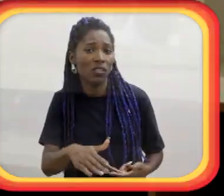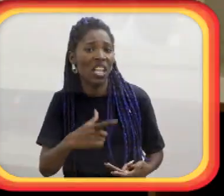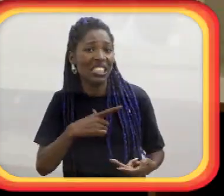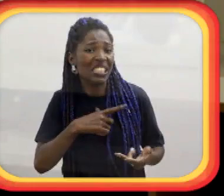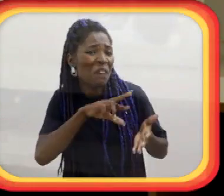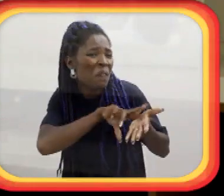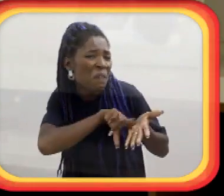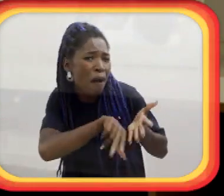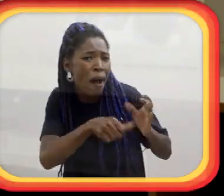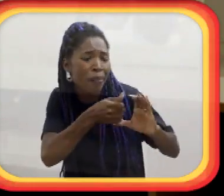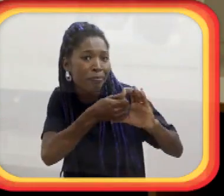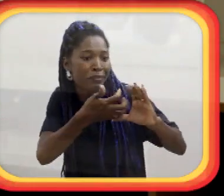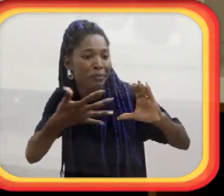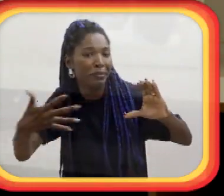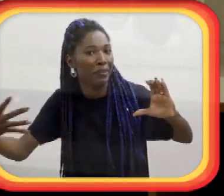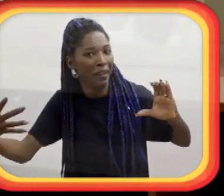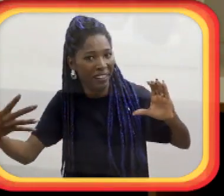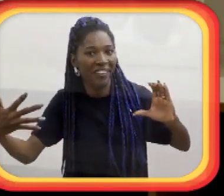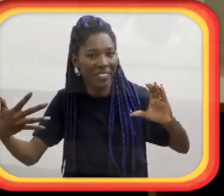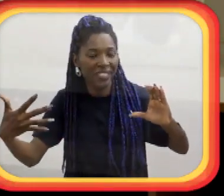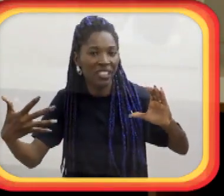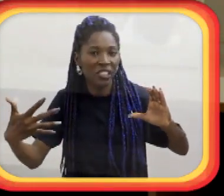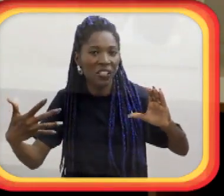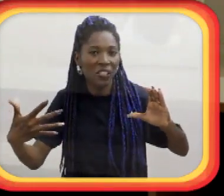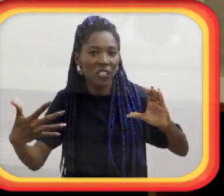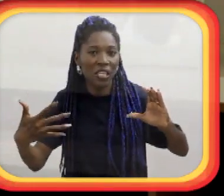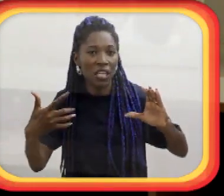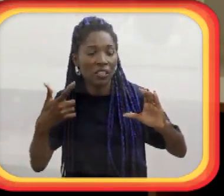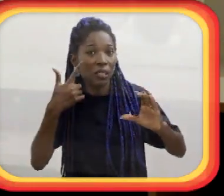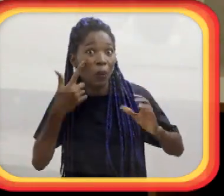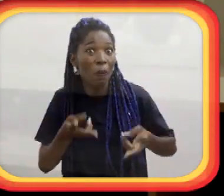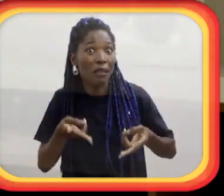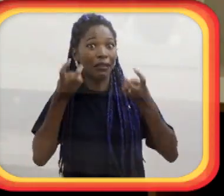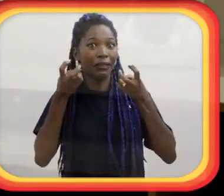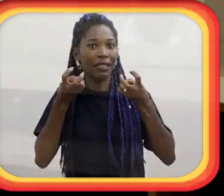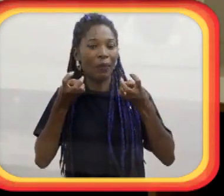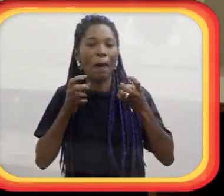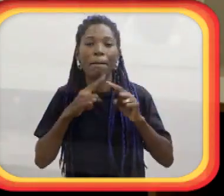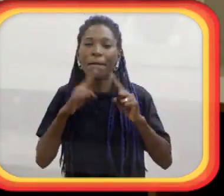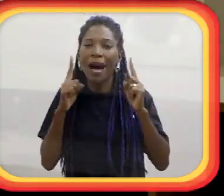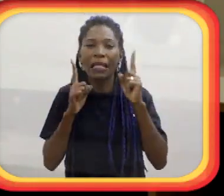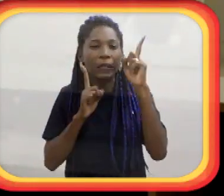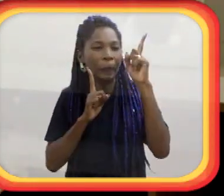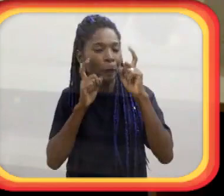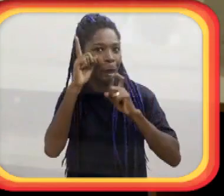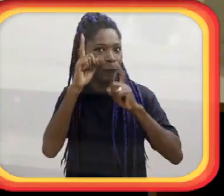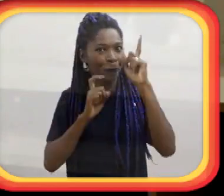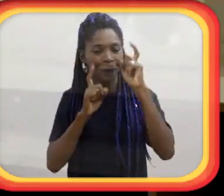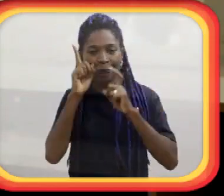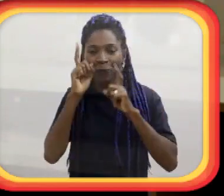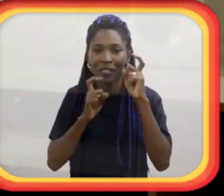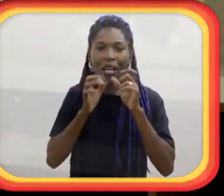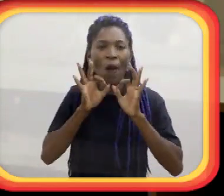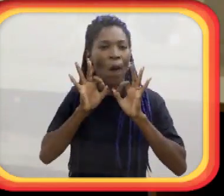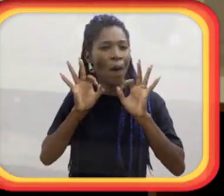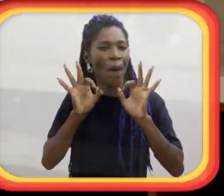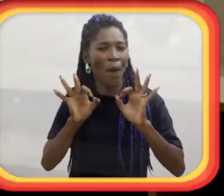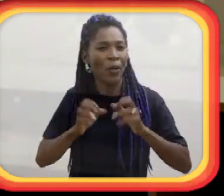Então, é uma criança que tem inúmeras características que me saltam aos olhos.